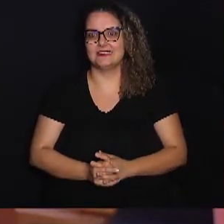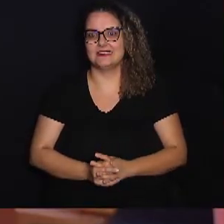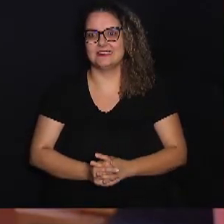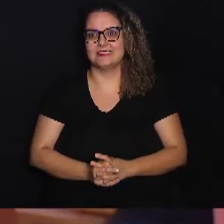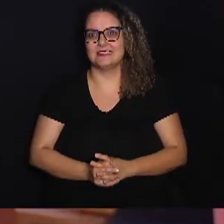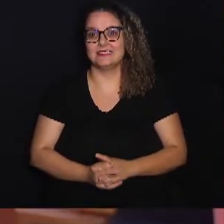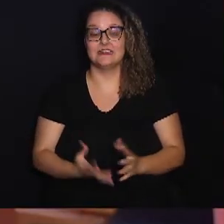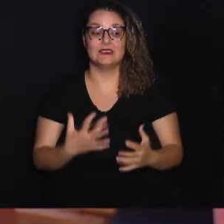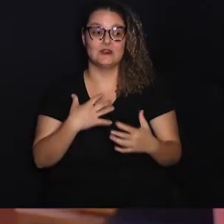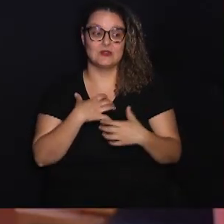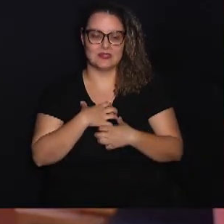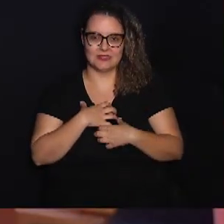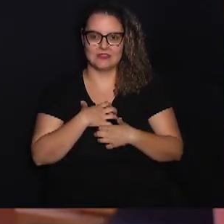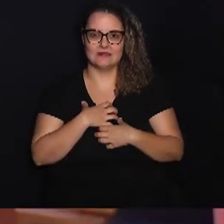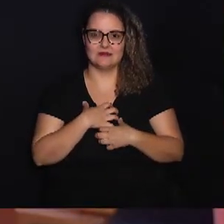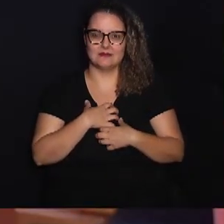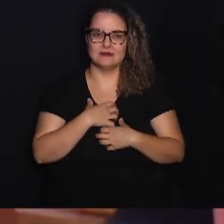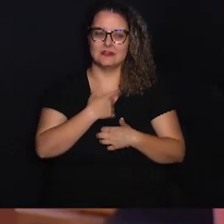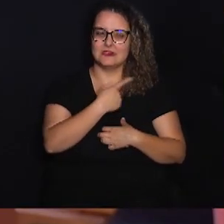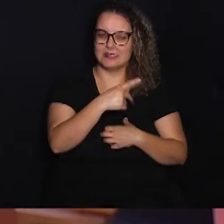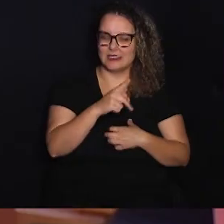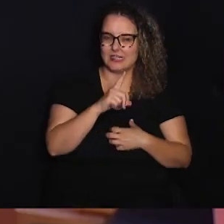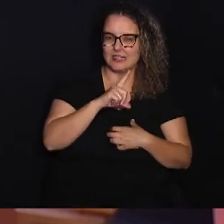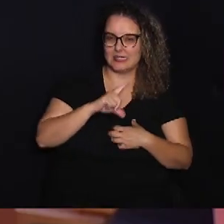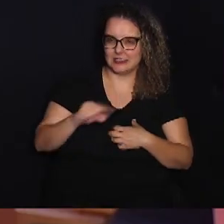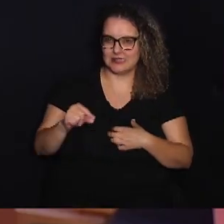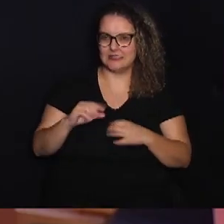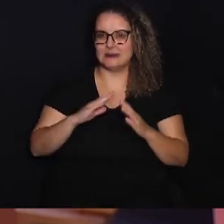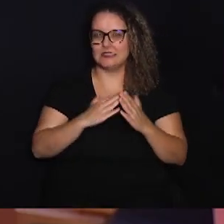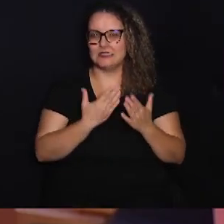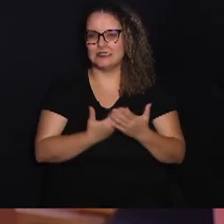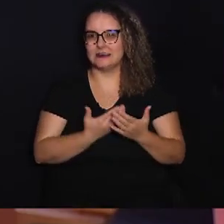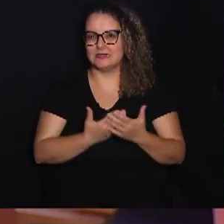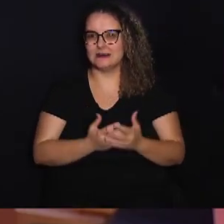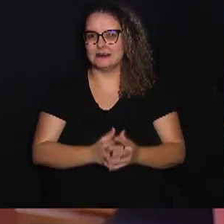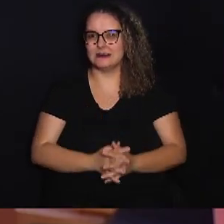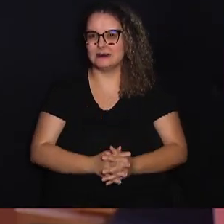Eu sinto que eles saem daqui, da escola,